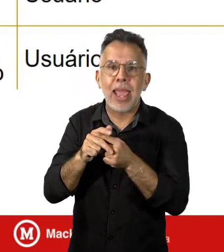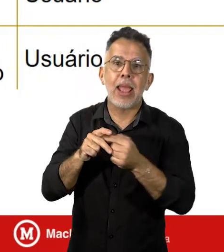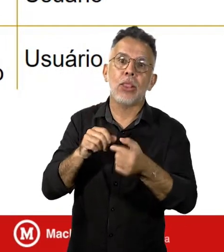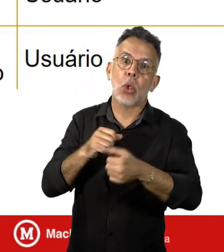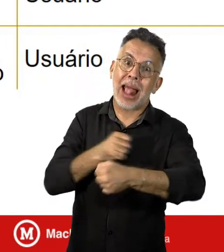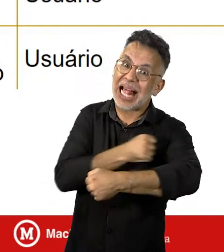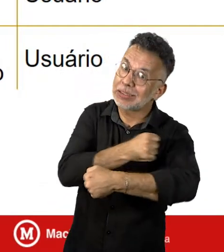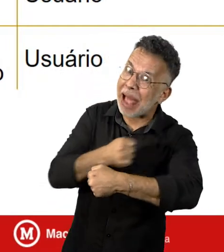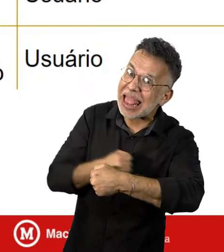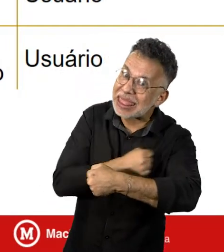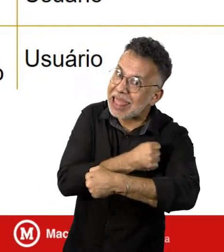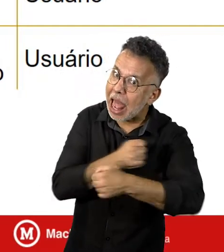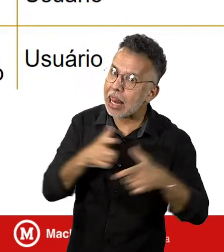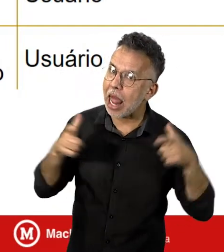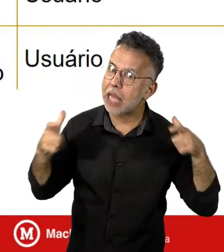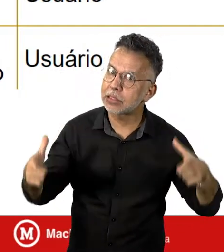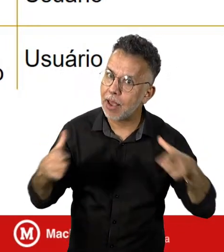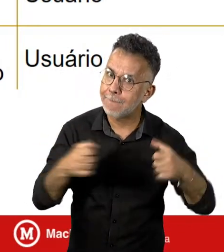as panelas,